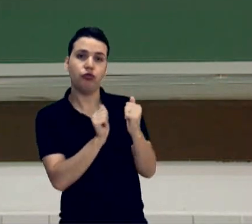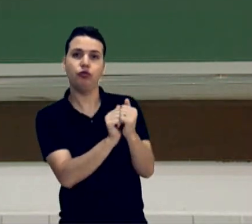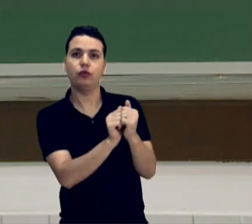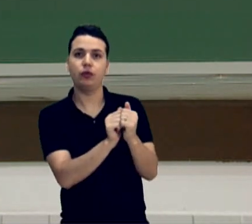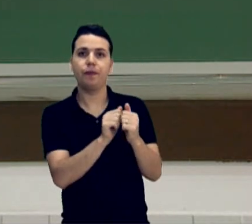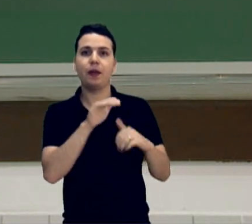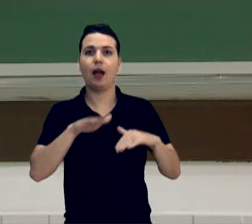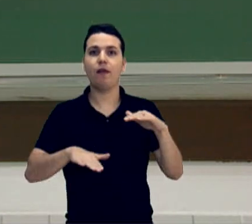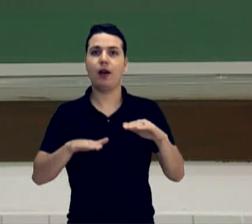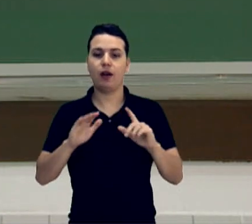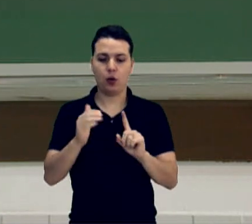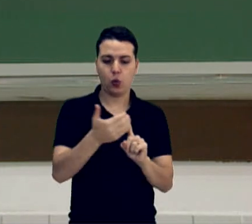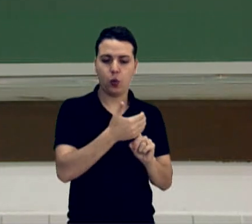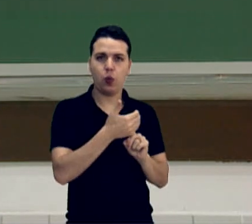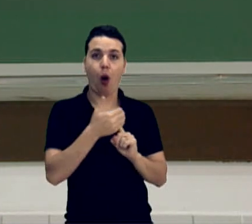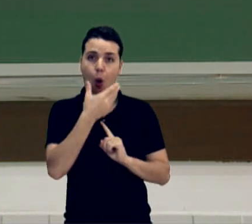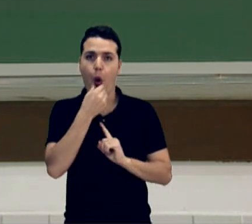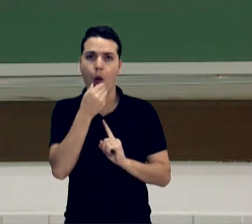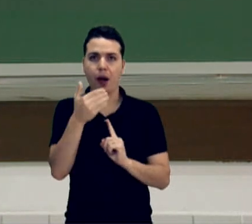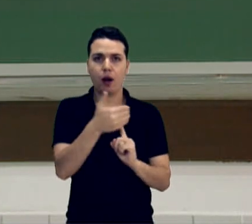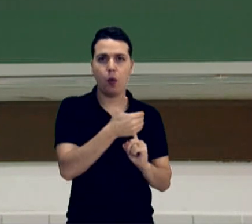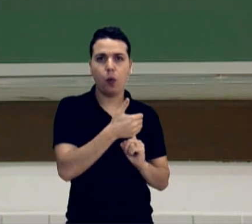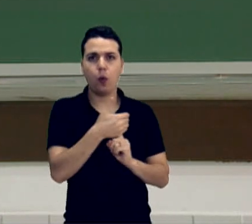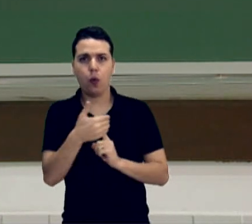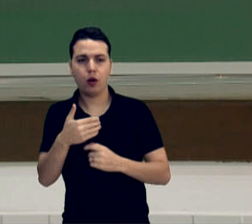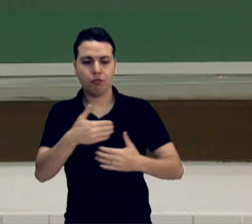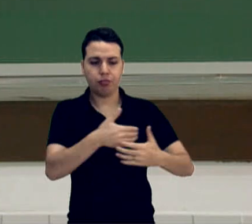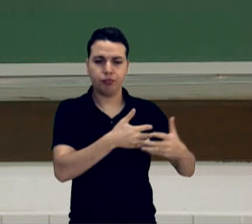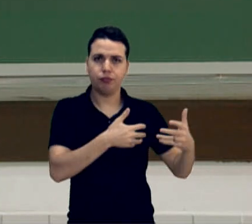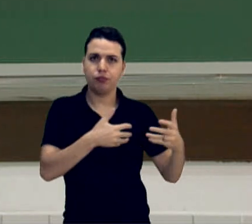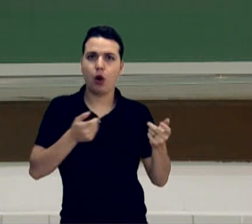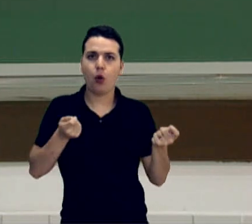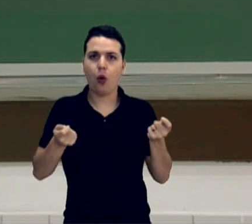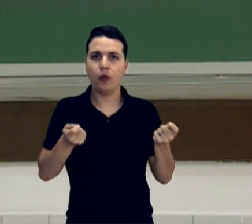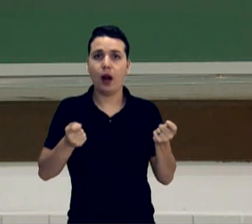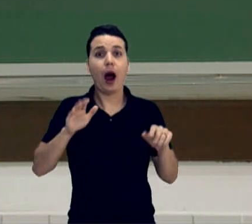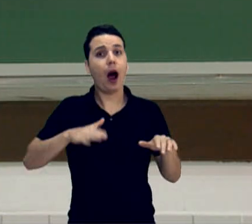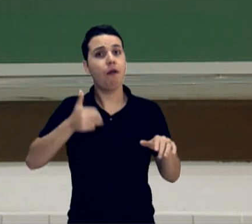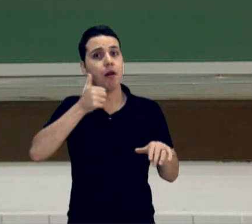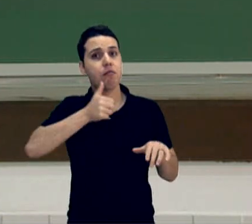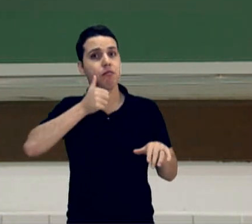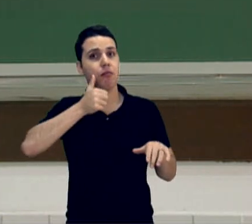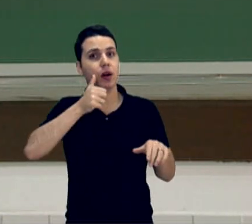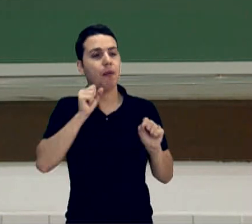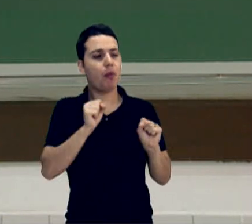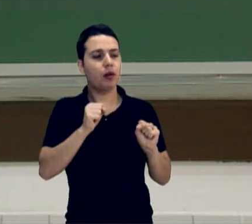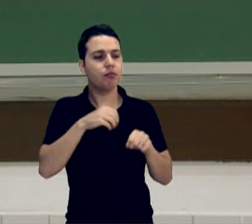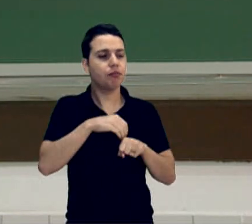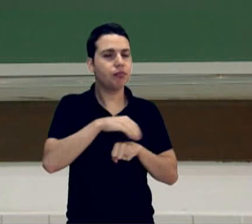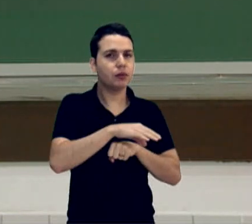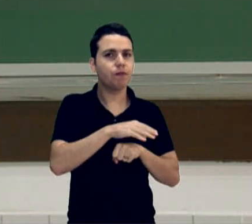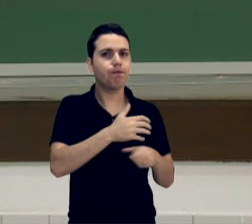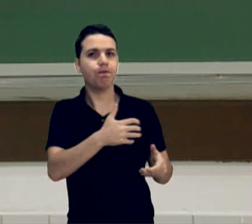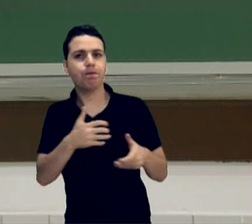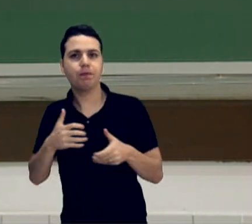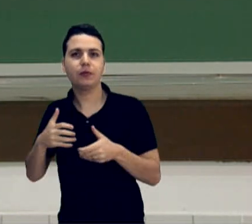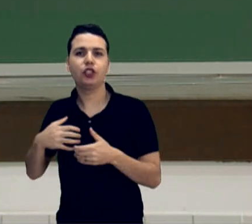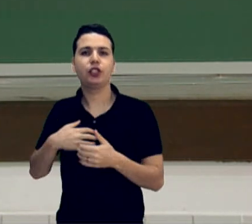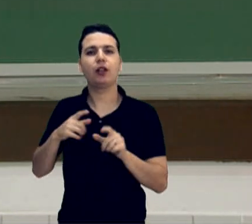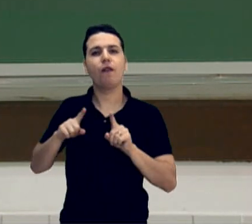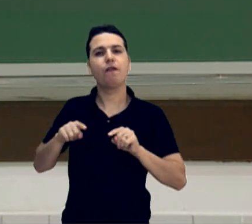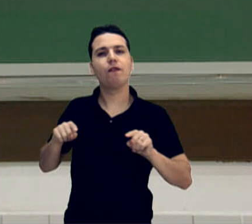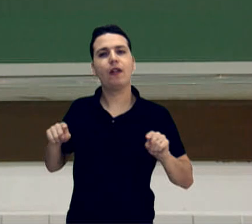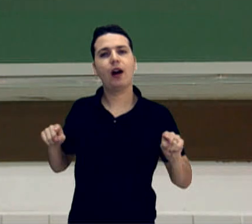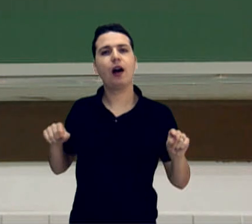vezes a dama também dá um jeitinho da pessoa entender que se variar mais os movimentos, vai ficar melhor, vai ficar